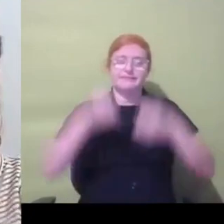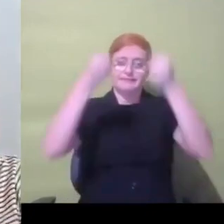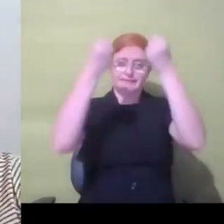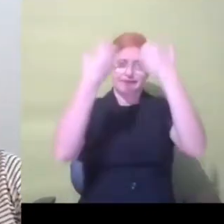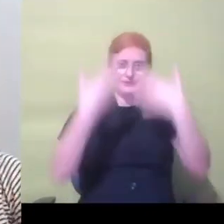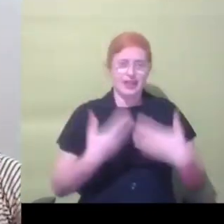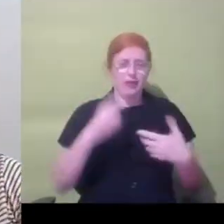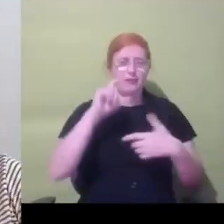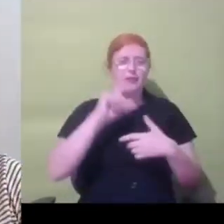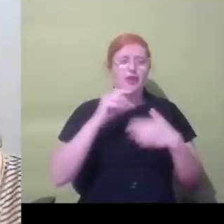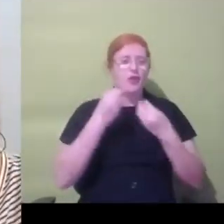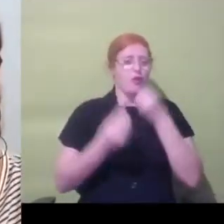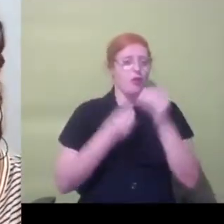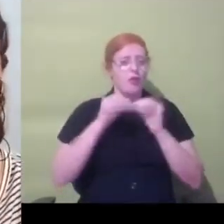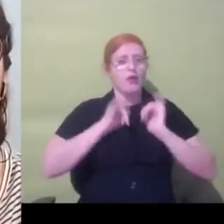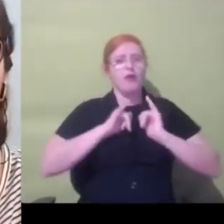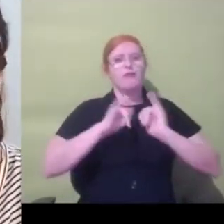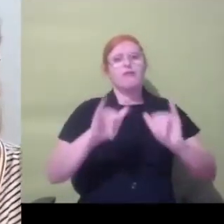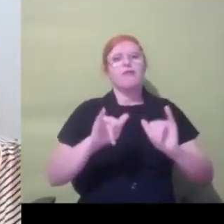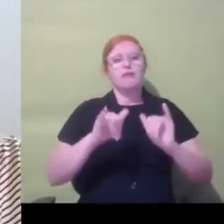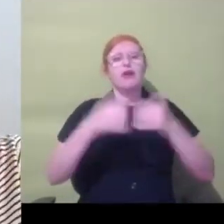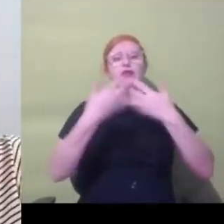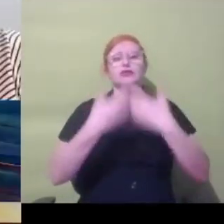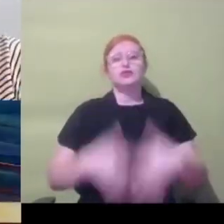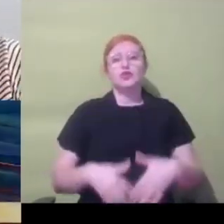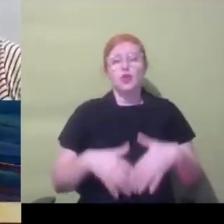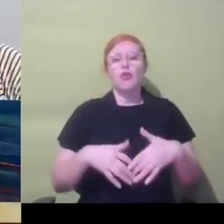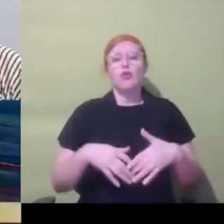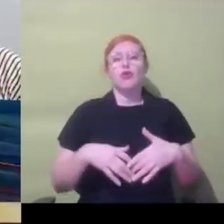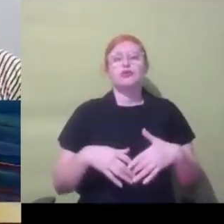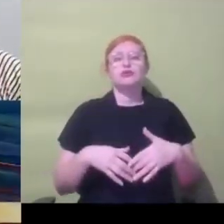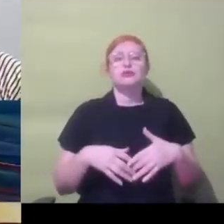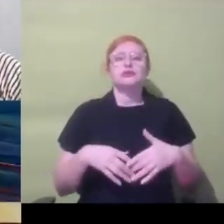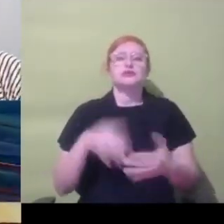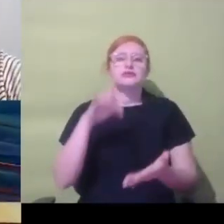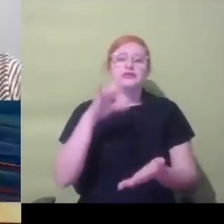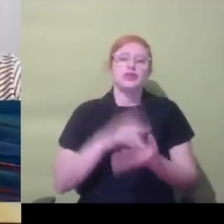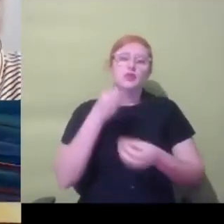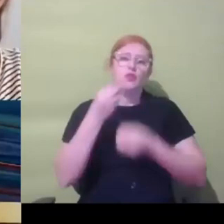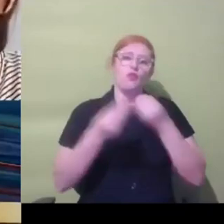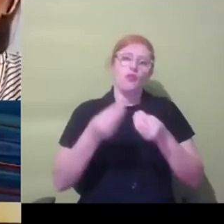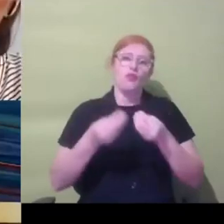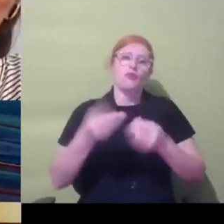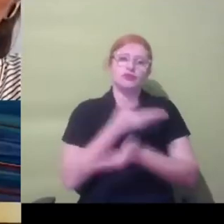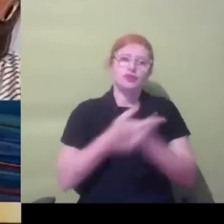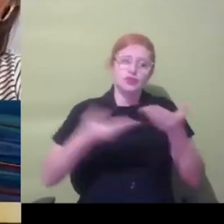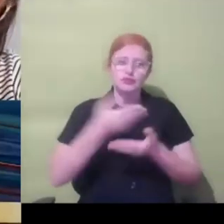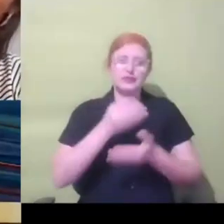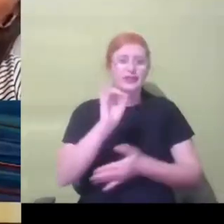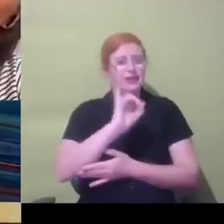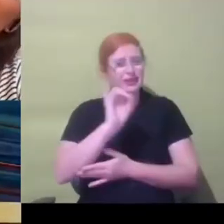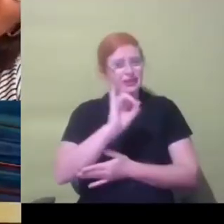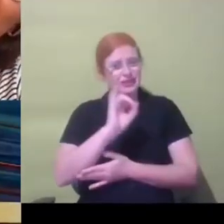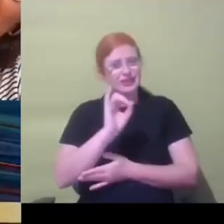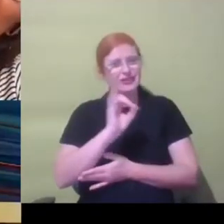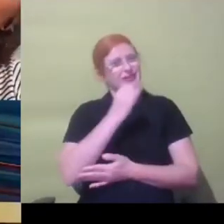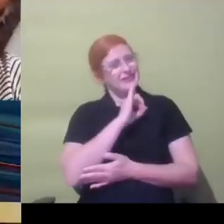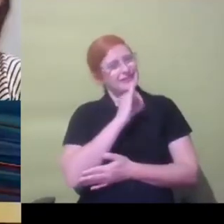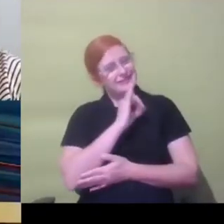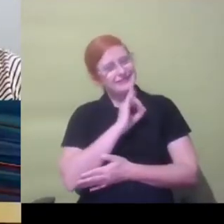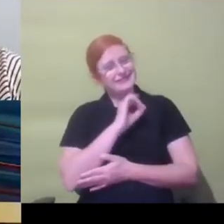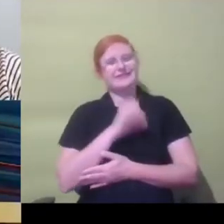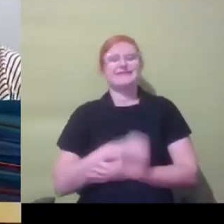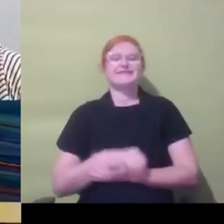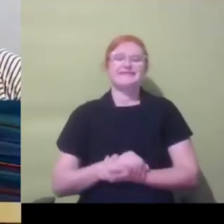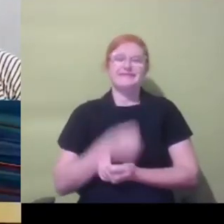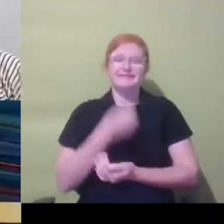Explicar para vocês um pouquinho como é que a campanha vai funcionar de fato, como é que a gente vai trocar. Oi, Vivi! Oi, Pri, tudo bem?